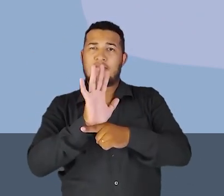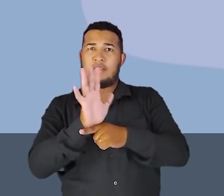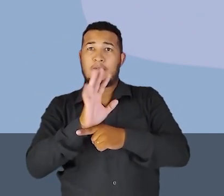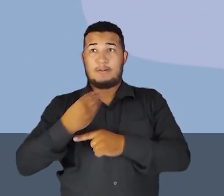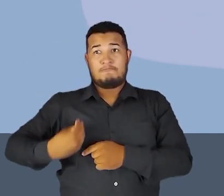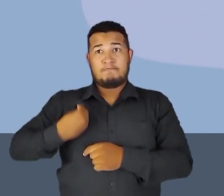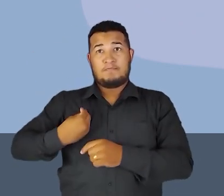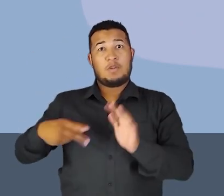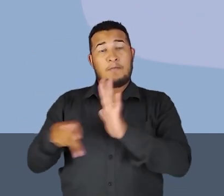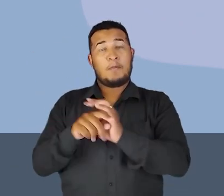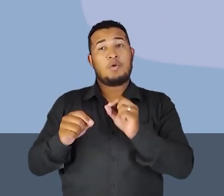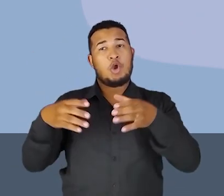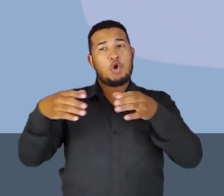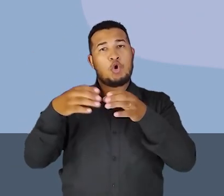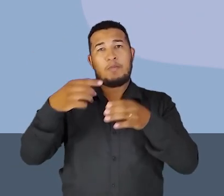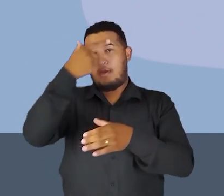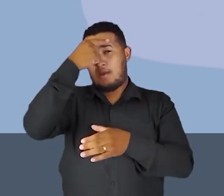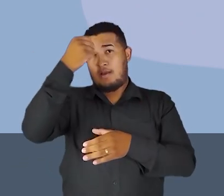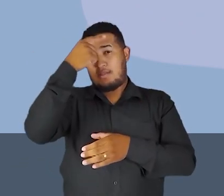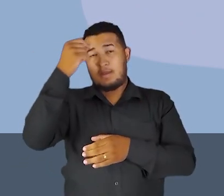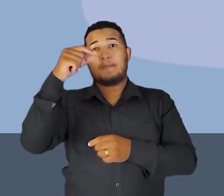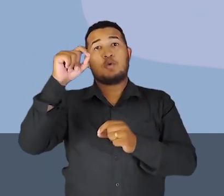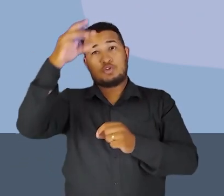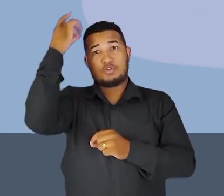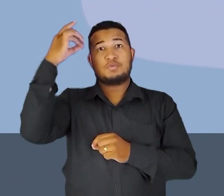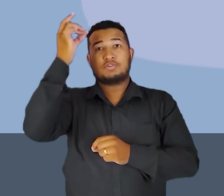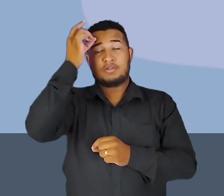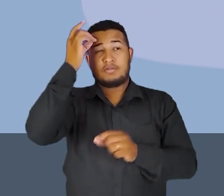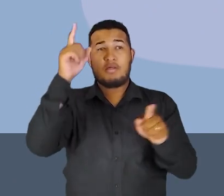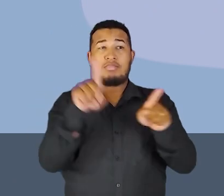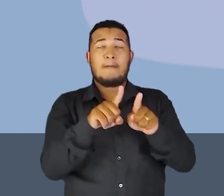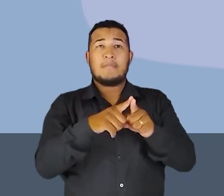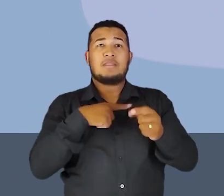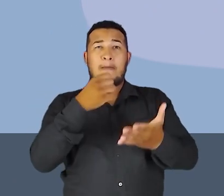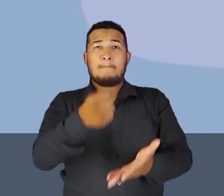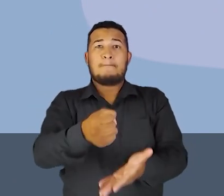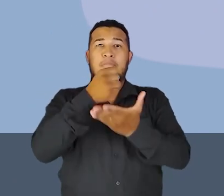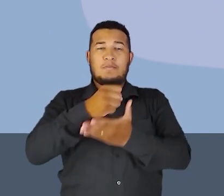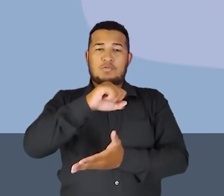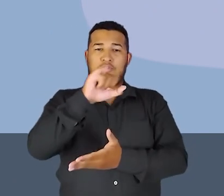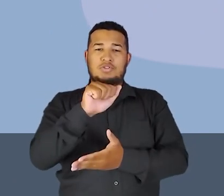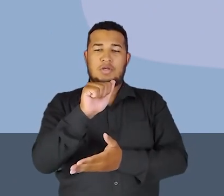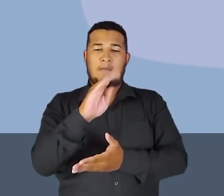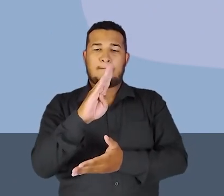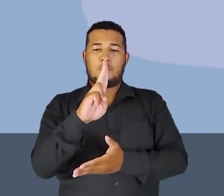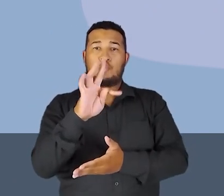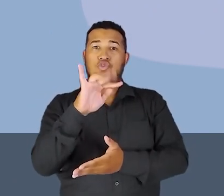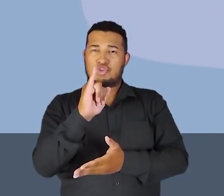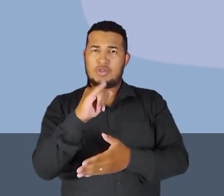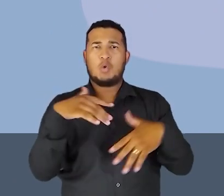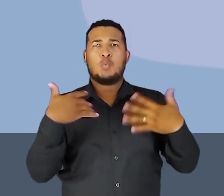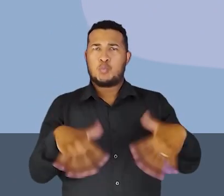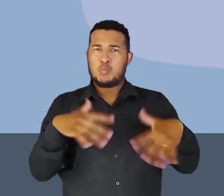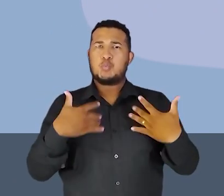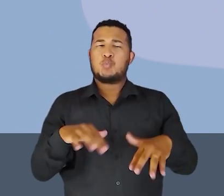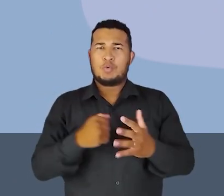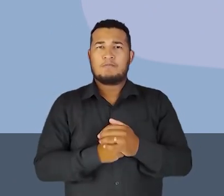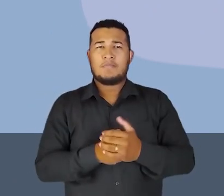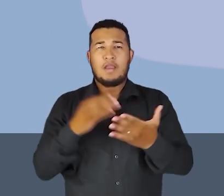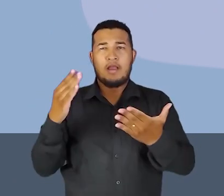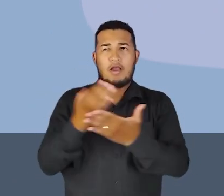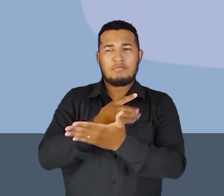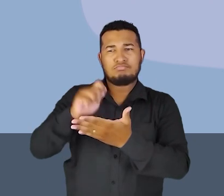Academia Espírito Santense de Letras e finalista do Prêmio Jabuti, que é um prêmio muito cobiçado na atualidade. E algumas